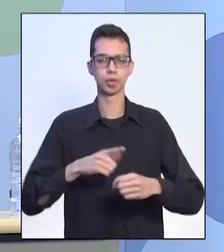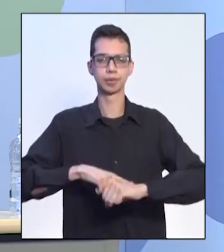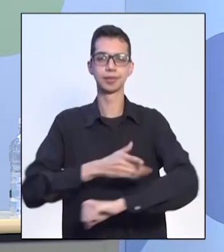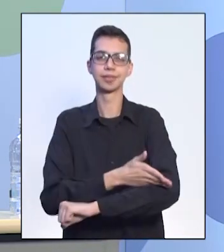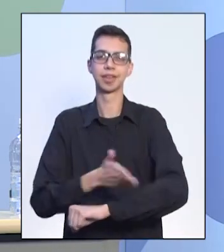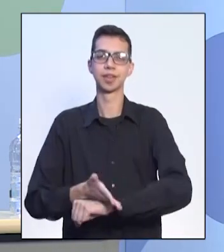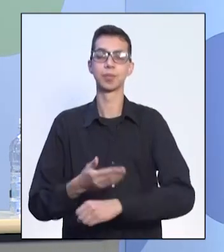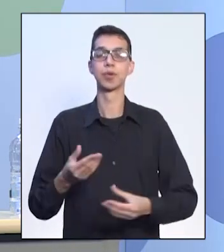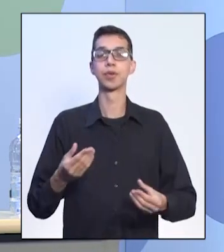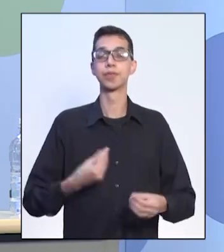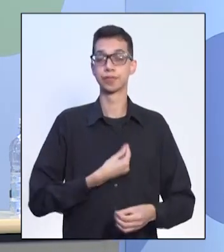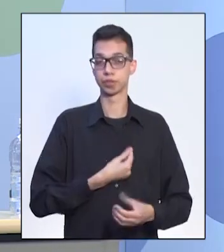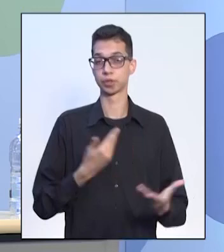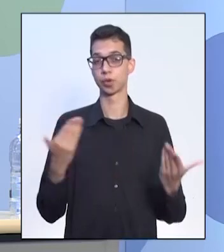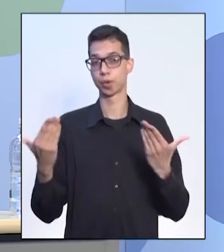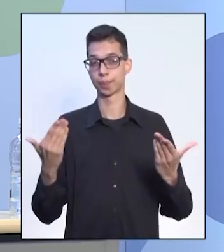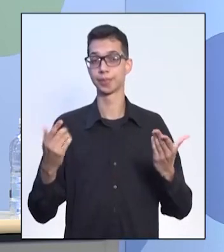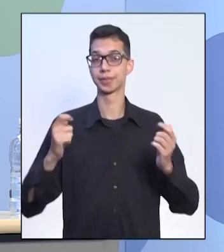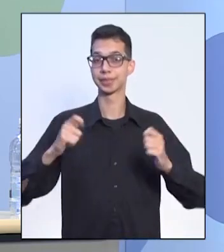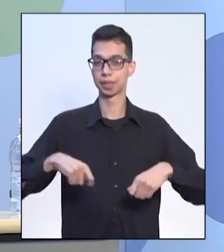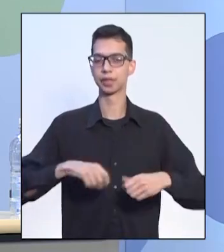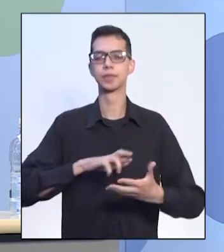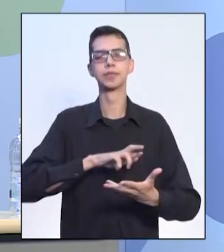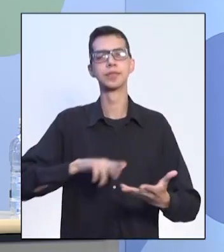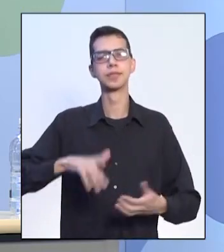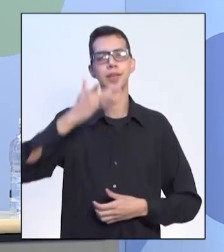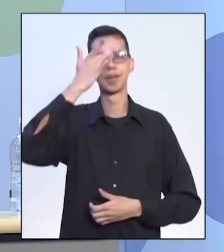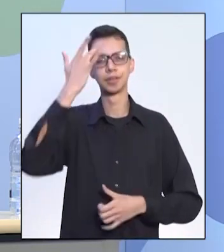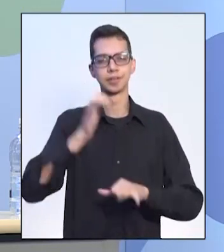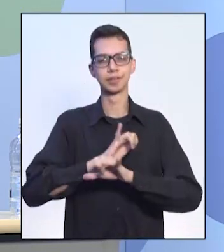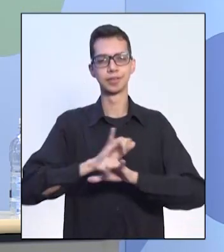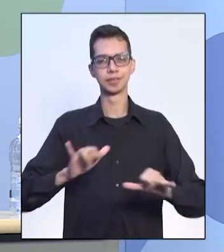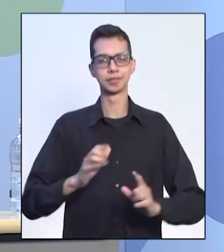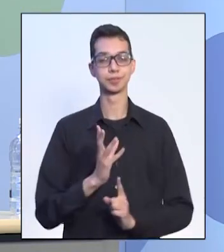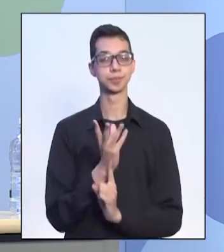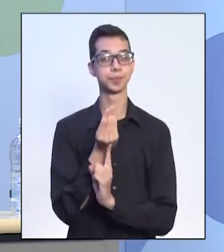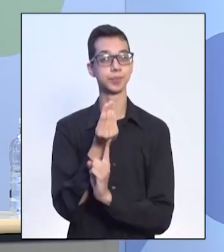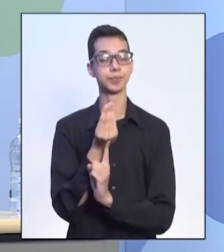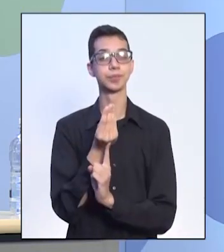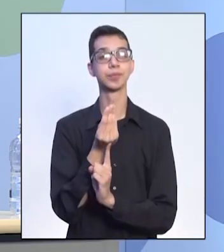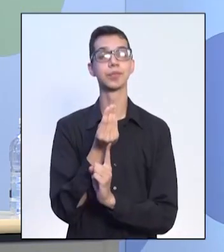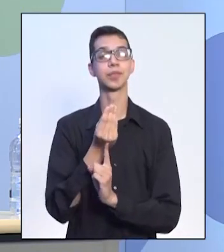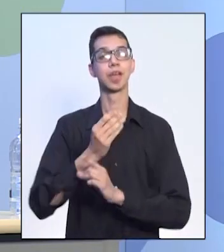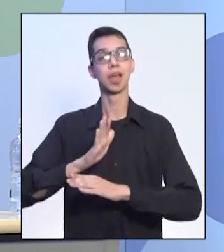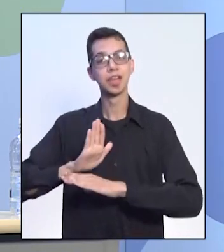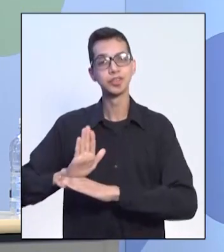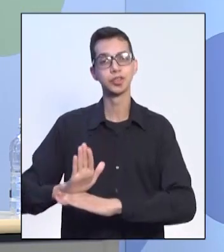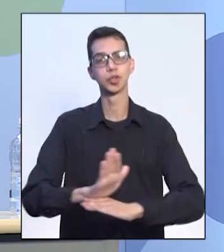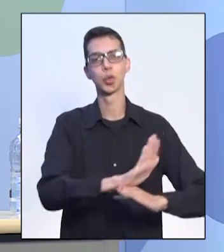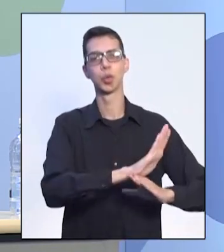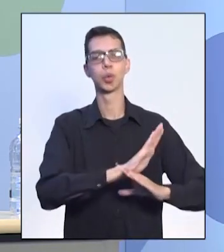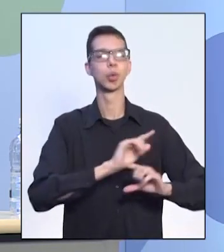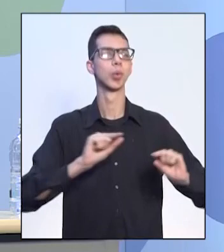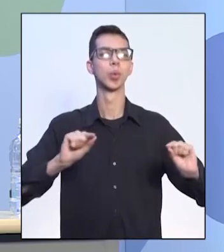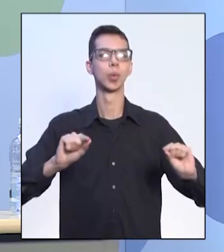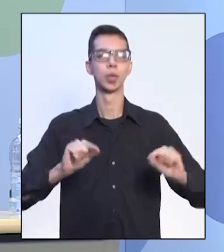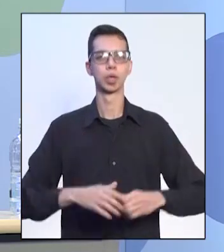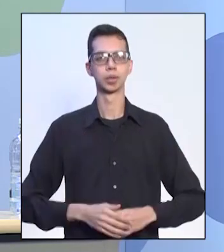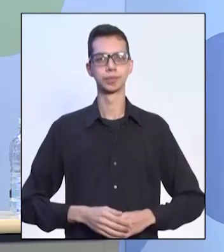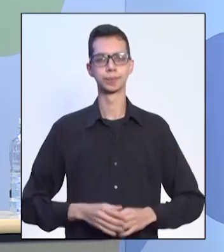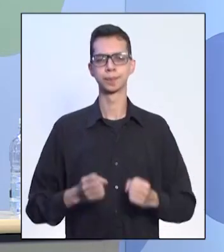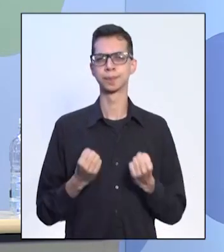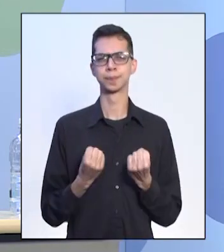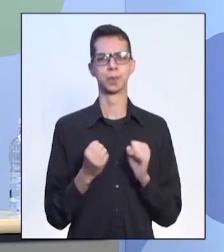agora, é que diversas pessoas trouxeram que a arte tem ajudado a lidar com o